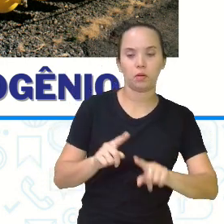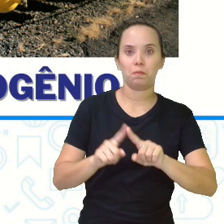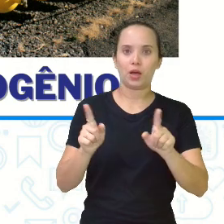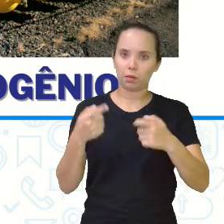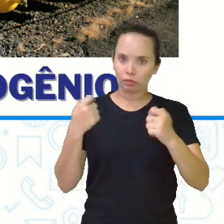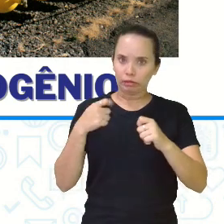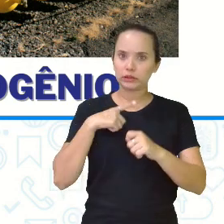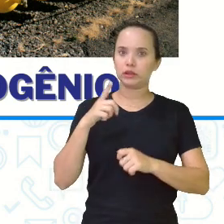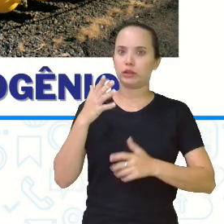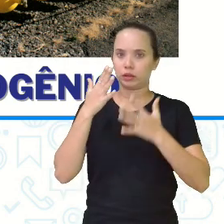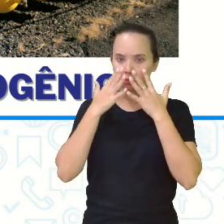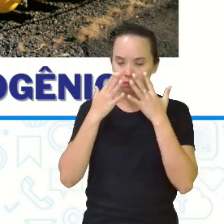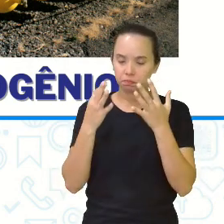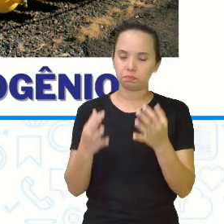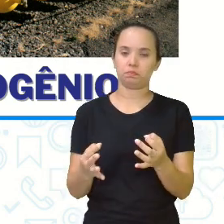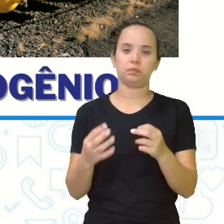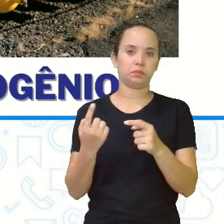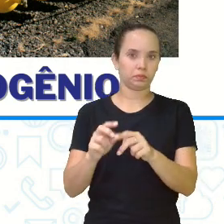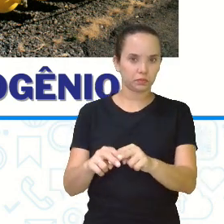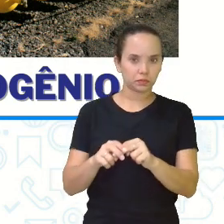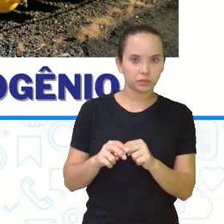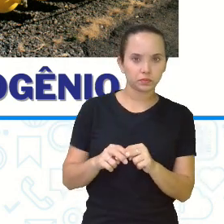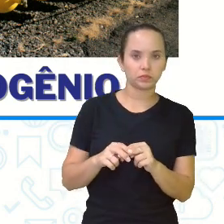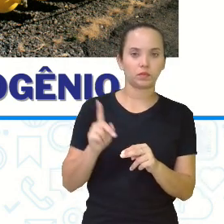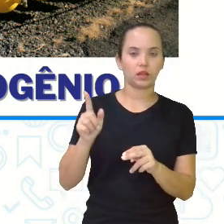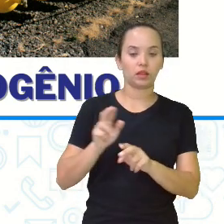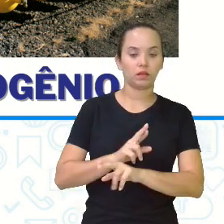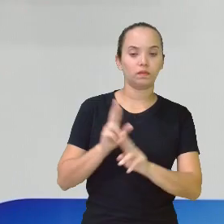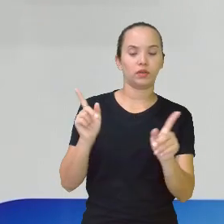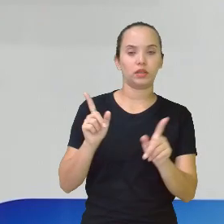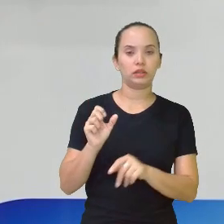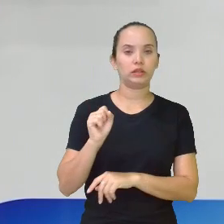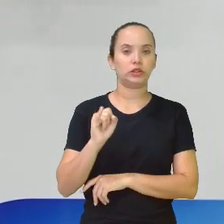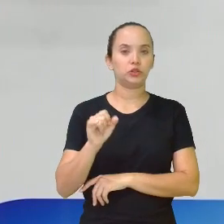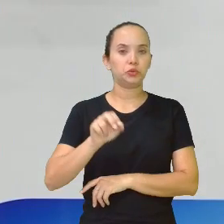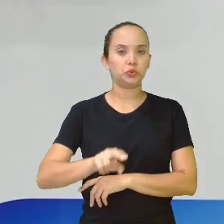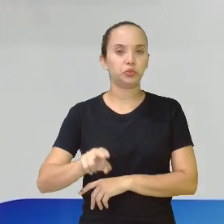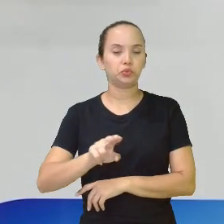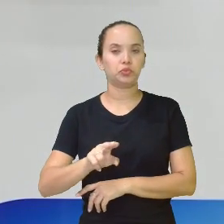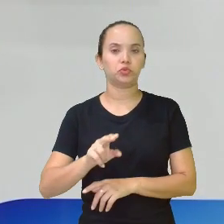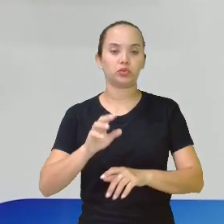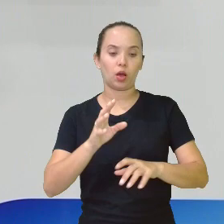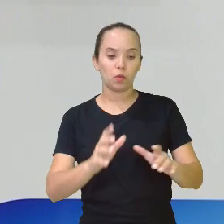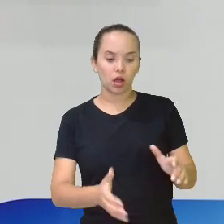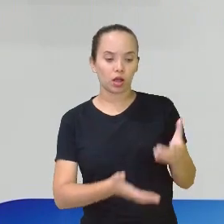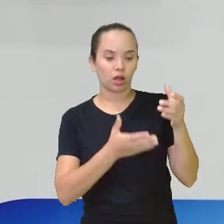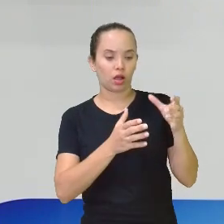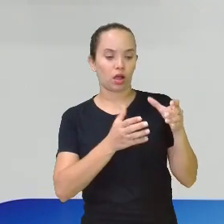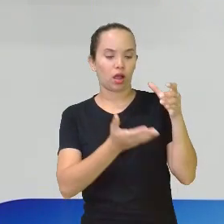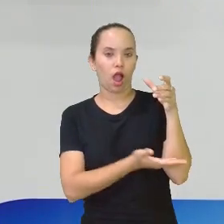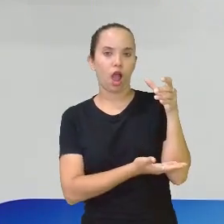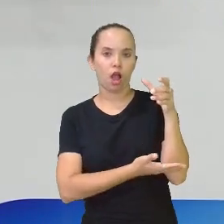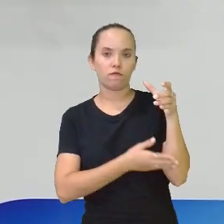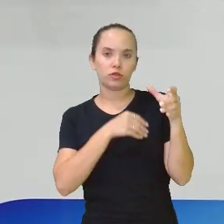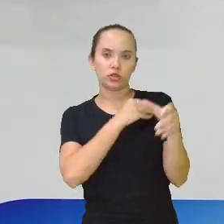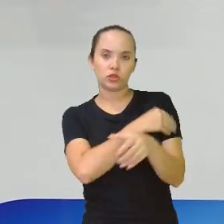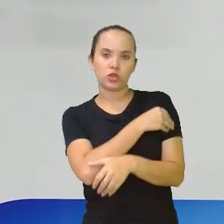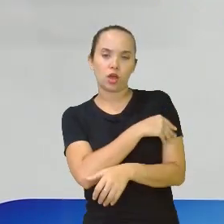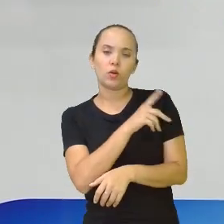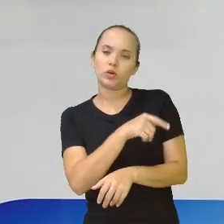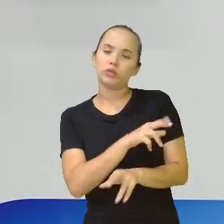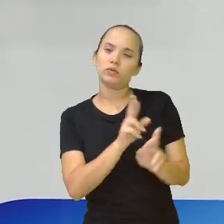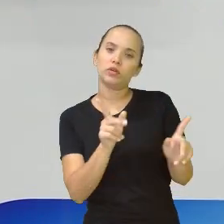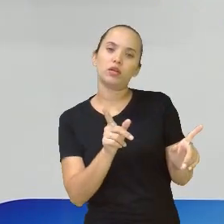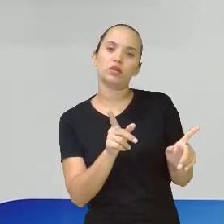cuidado justamente com relação a isso. É diferente se eu pegar uma garrafinha de álcool, eu estou enxergando, eu vejo o líquido. É diferente de eu pegar um jornal, um